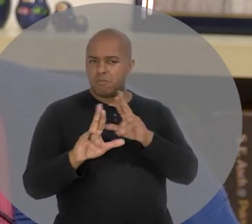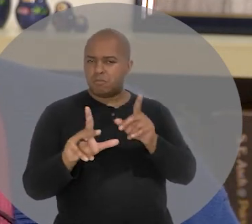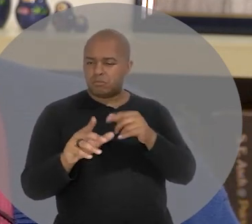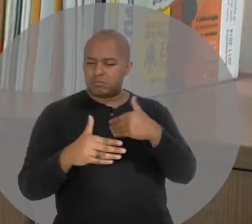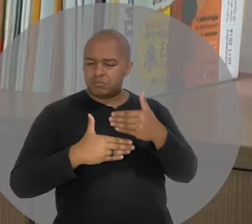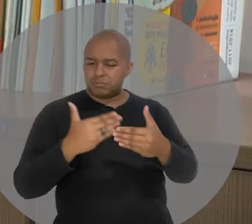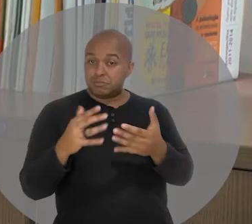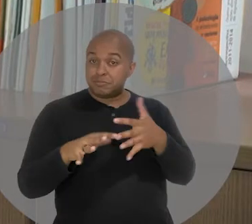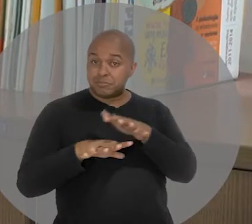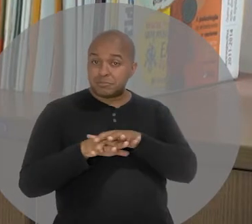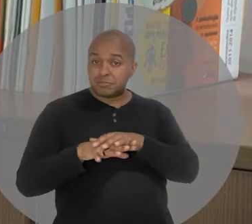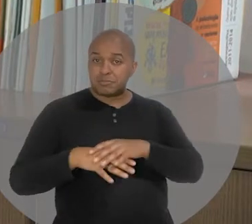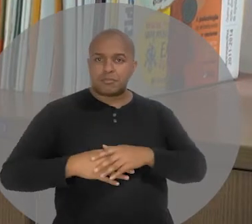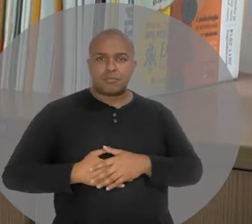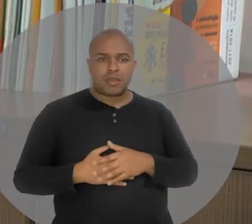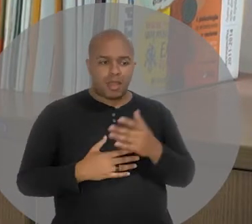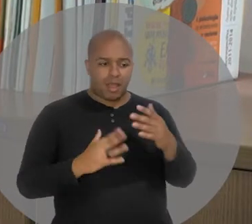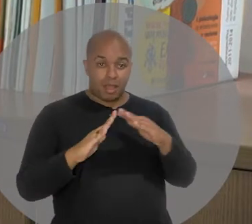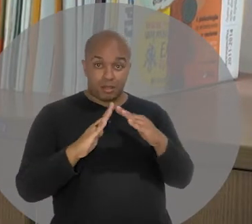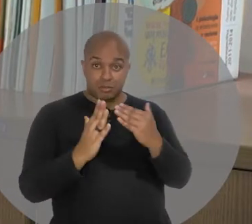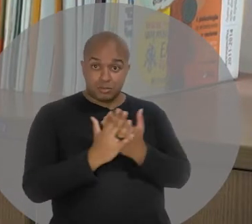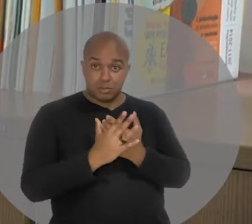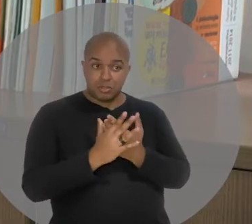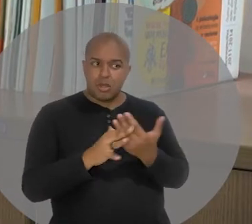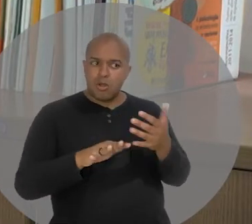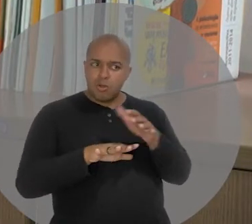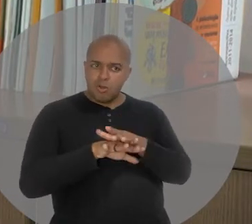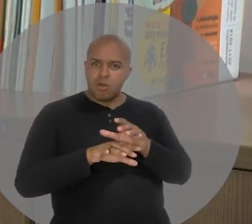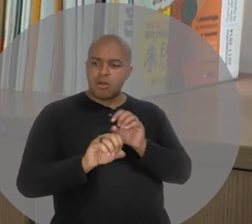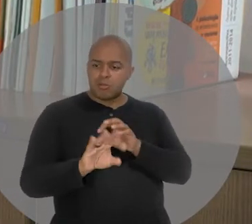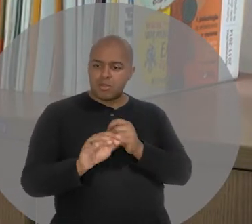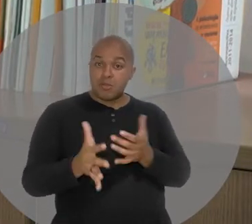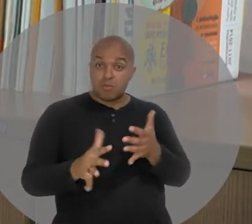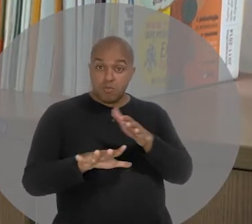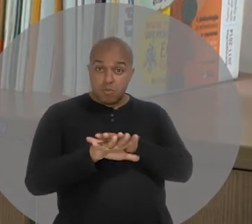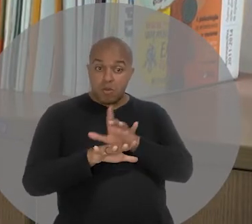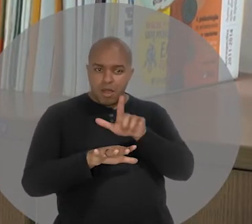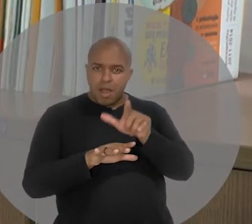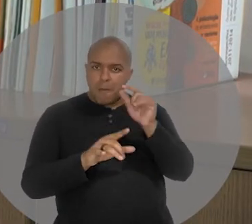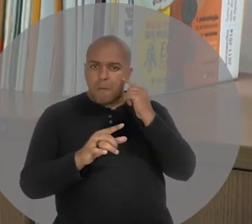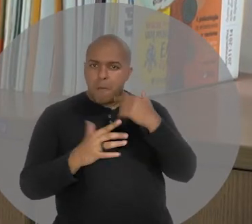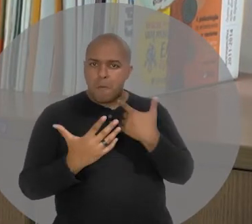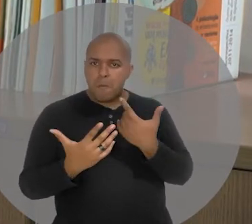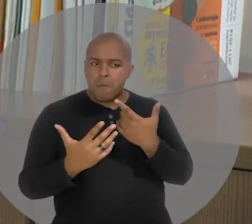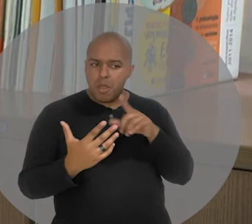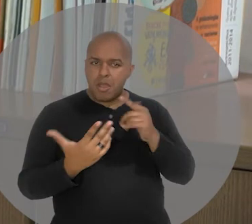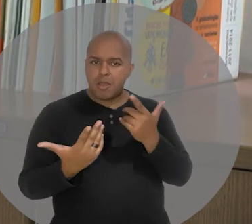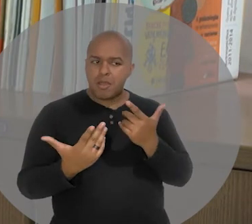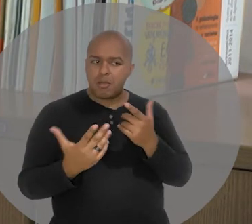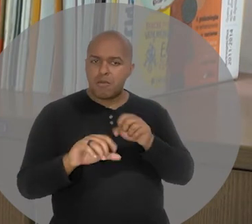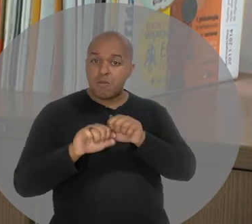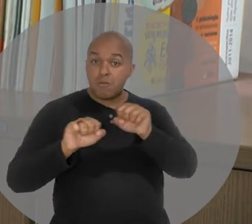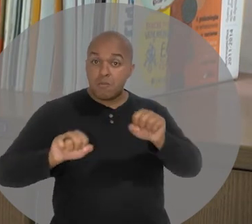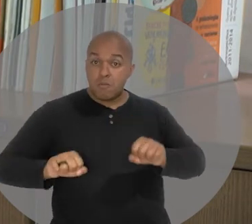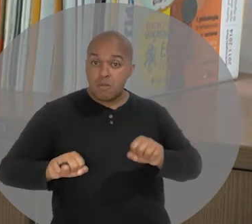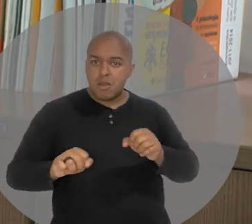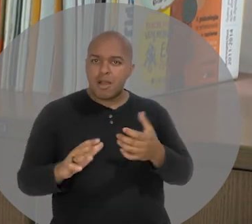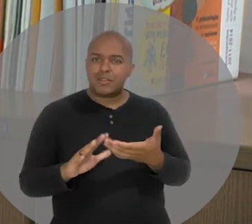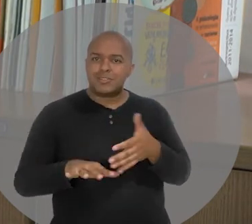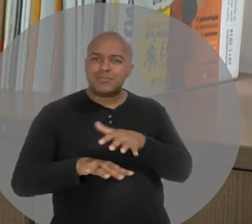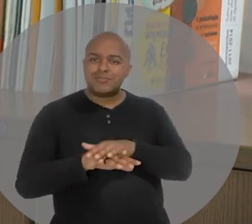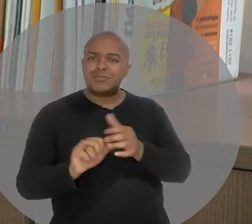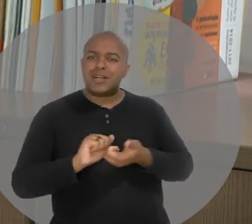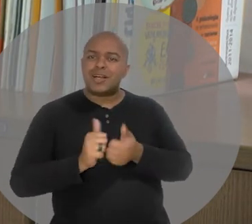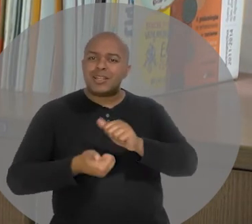inclusivo. A escola inclusiva, a educação inclusiva é o sistema se adaptando